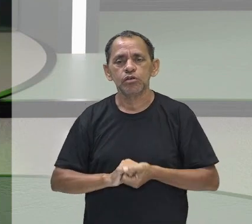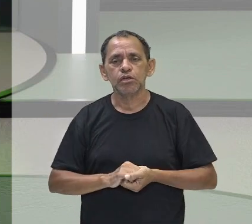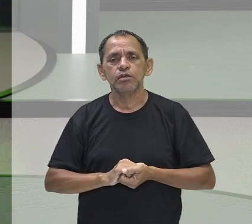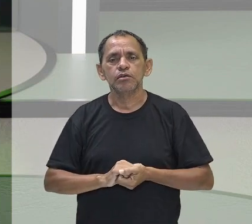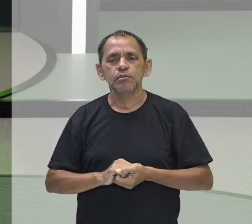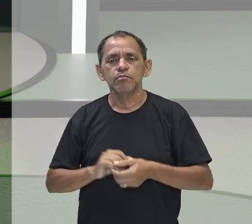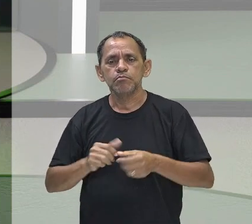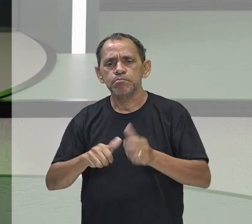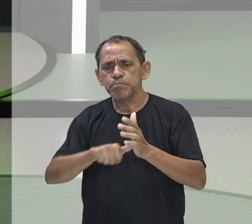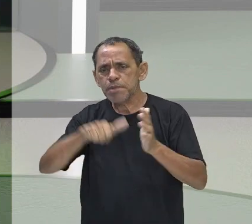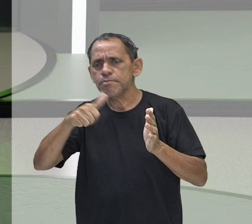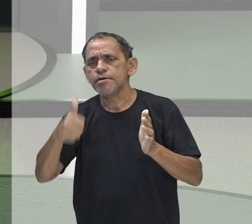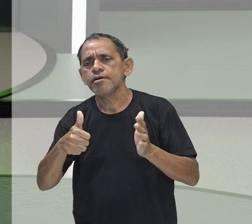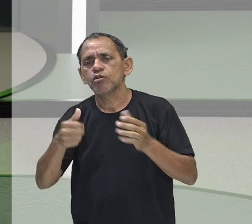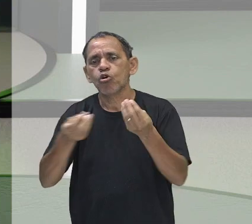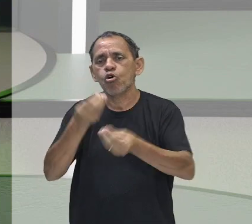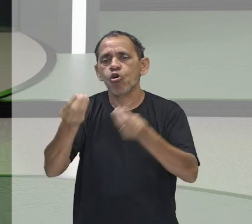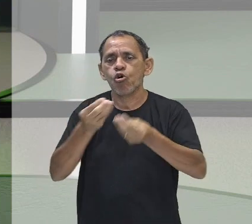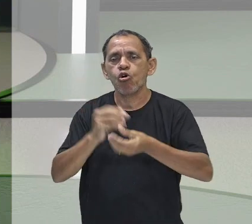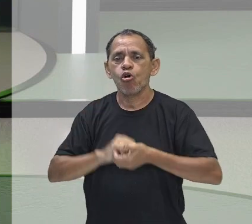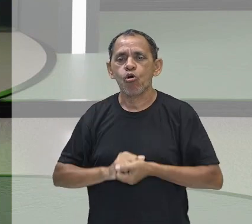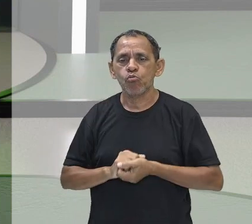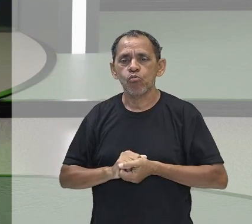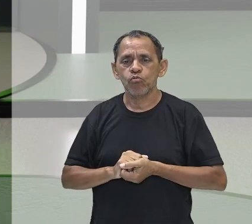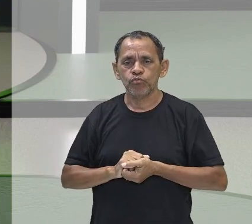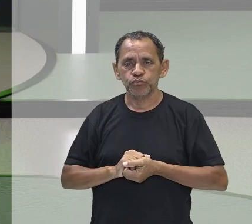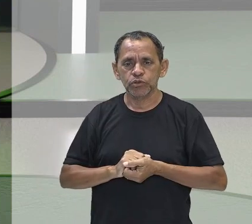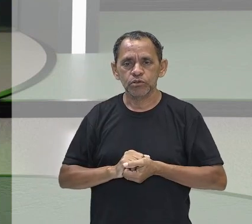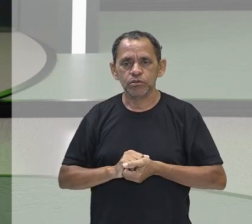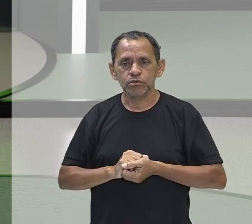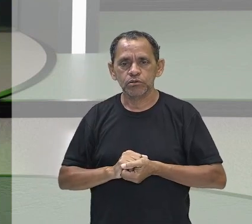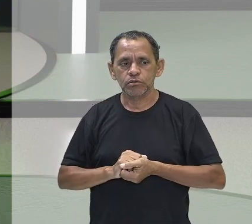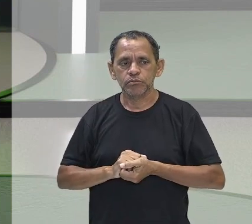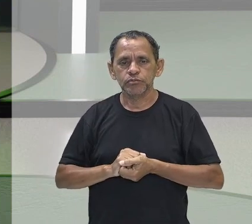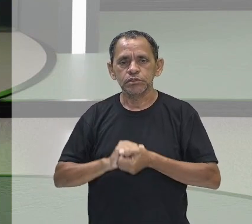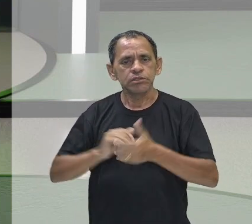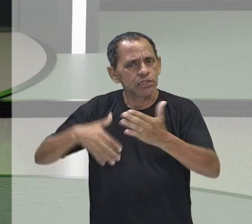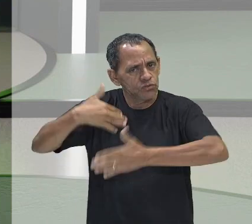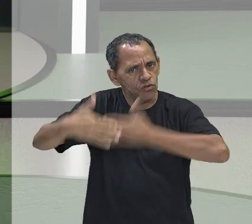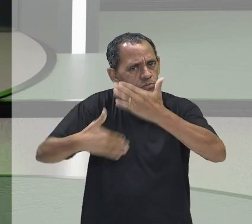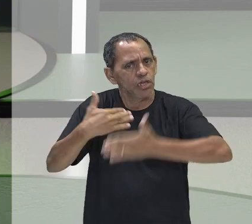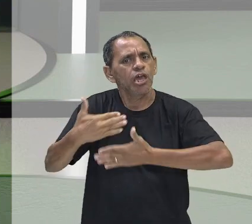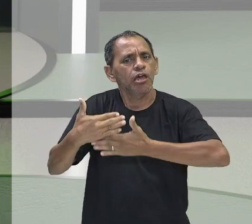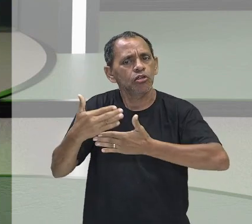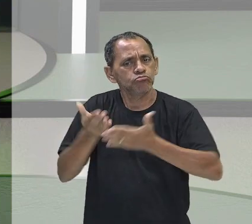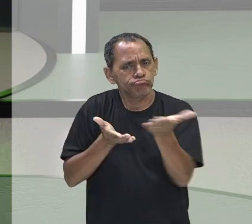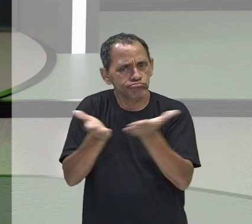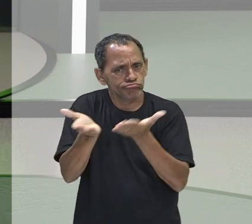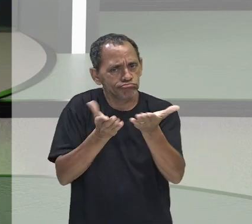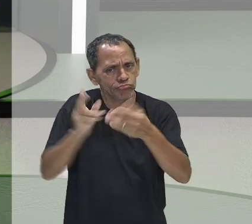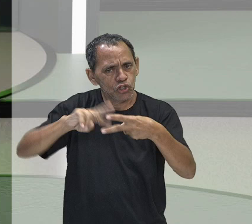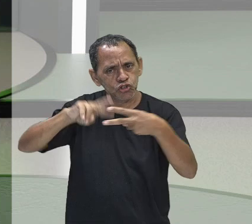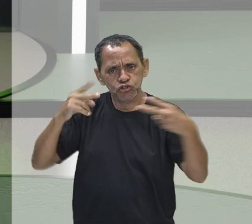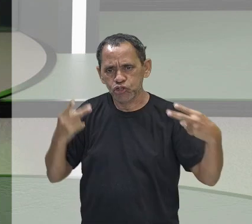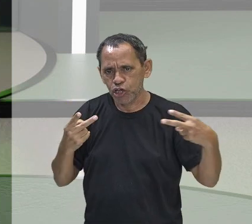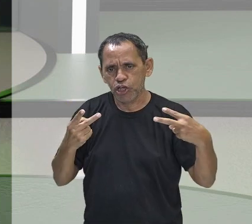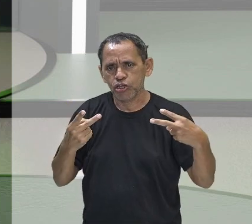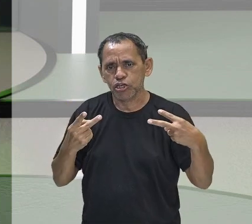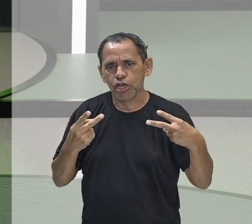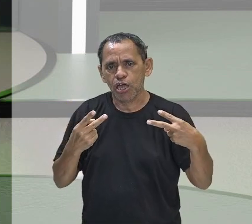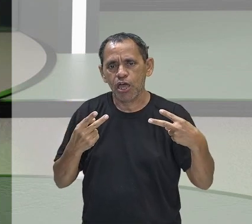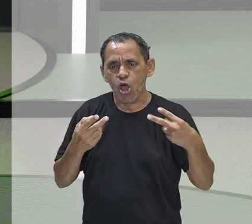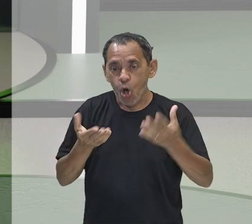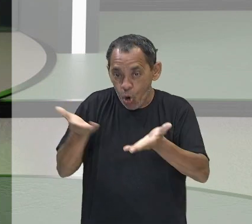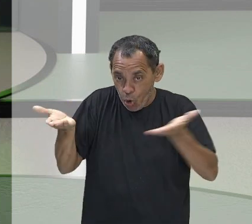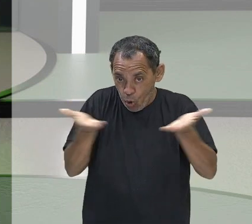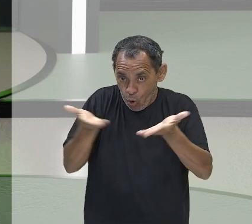a eficiência. Bem, a terapia gênica ainda não é 100% eficiente e pode não funcionar